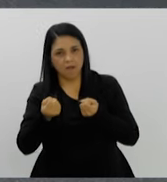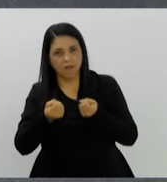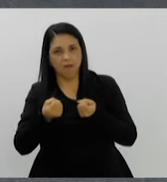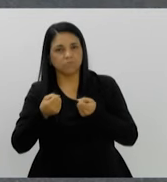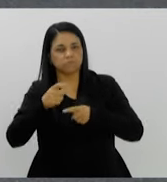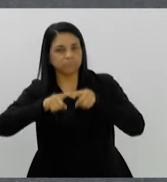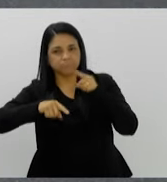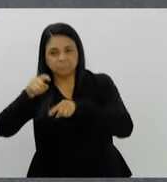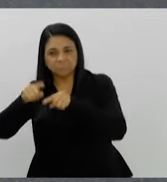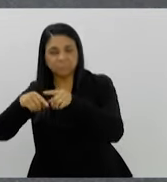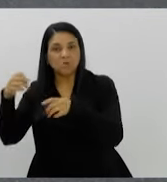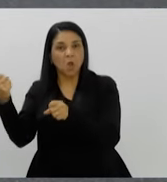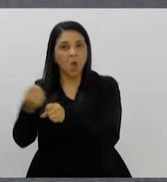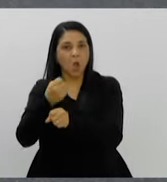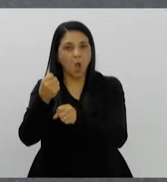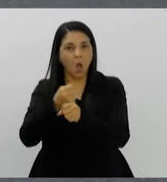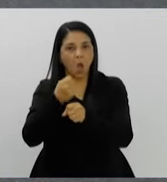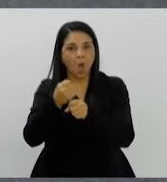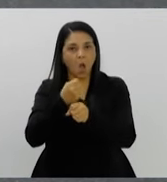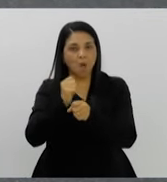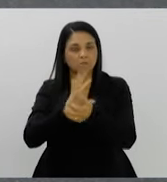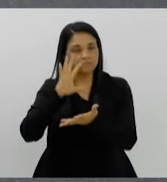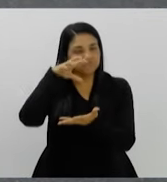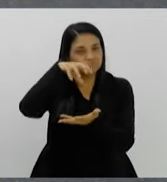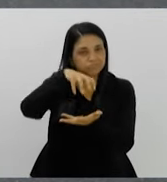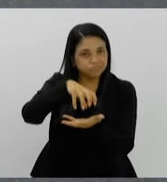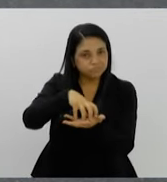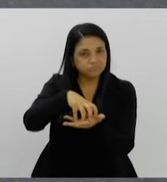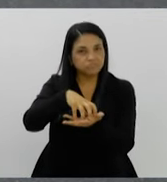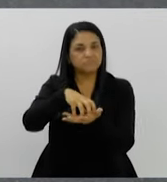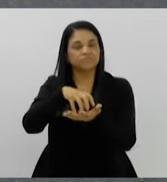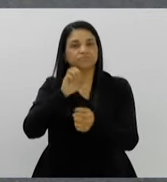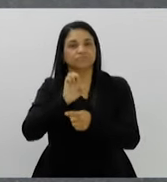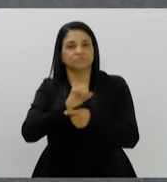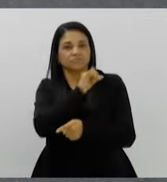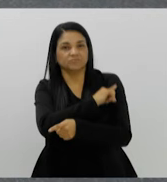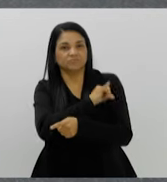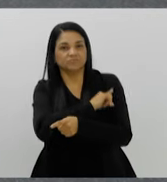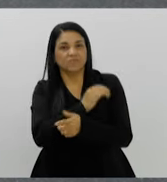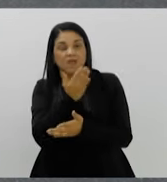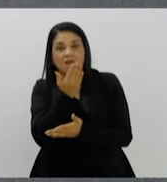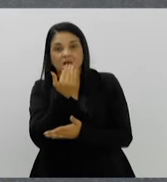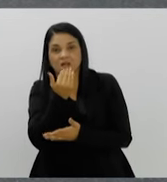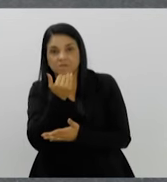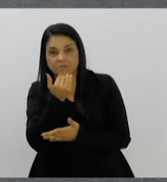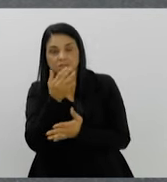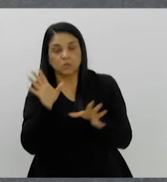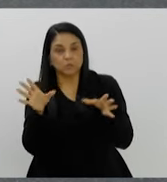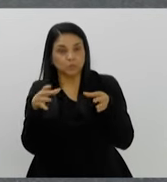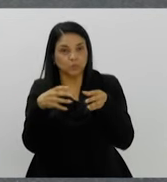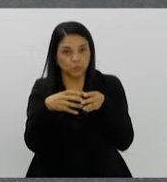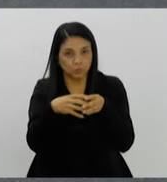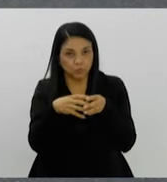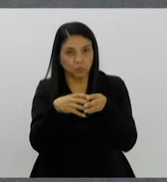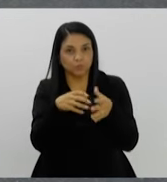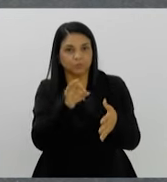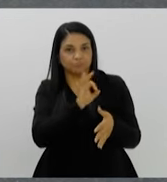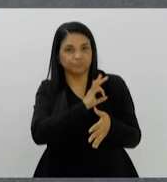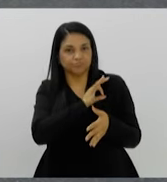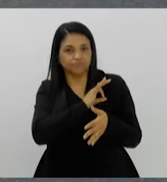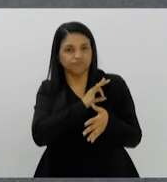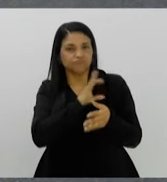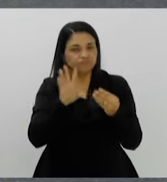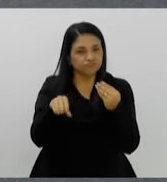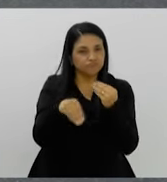todos os quartéis do Estado do Rio de Janeiro as alimentações da Tropa foram muito mais